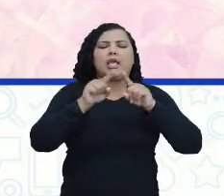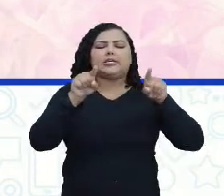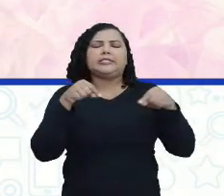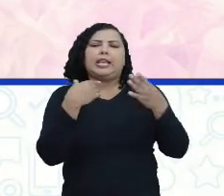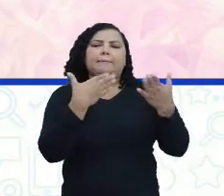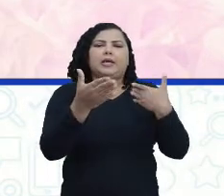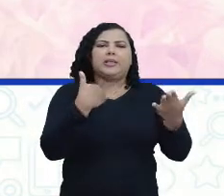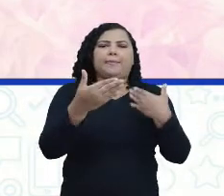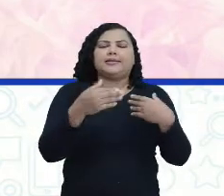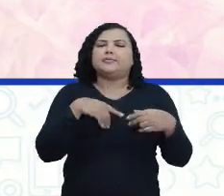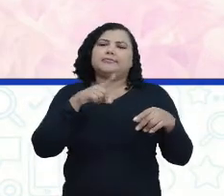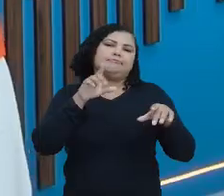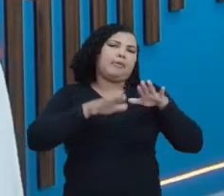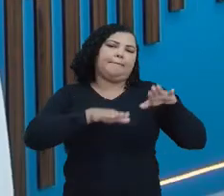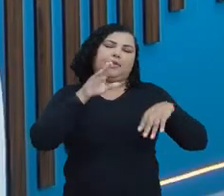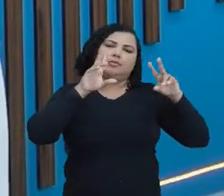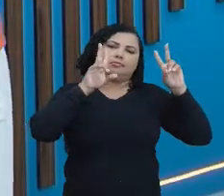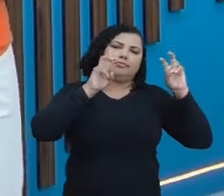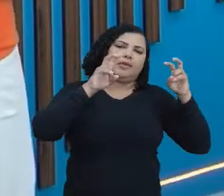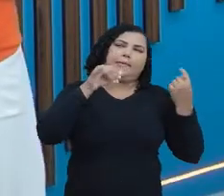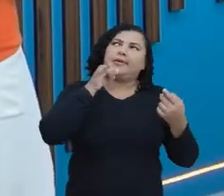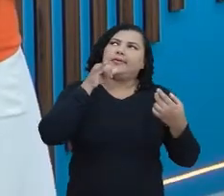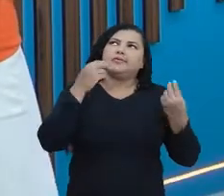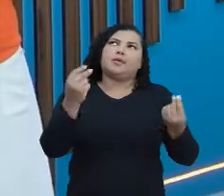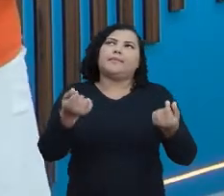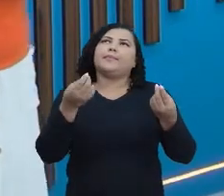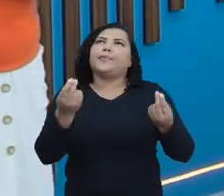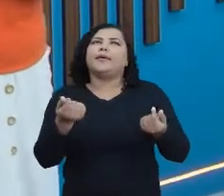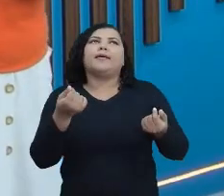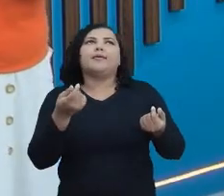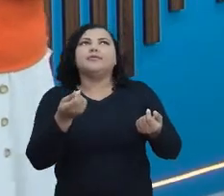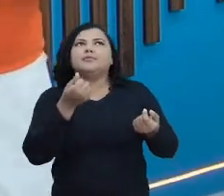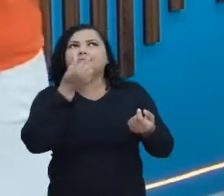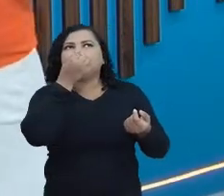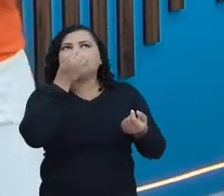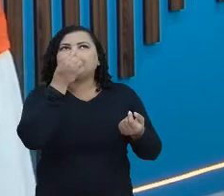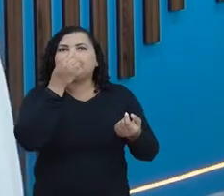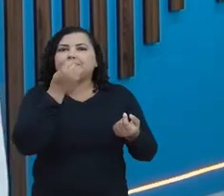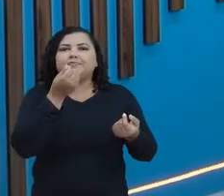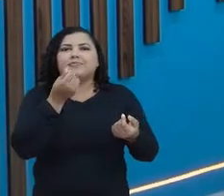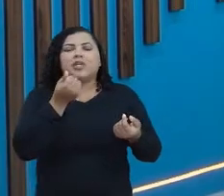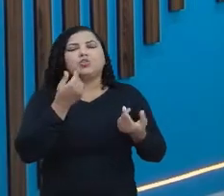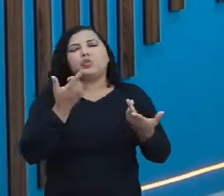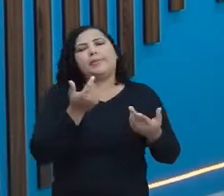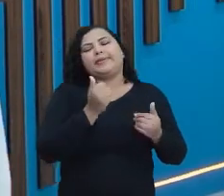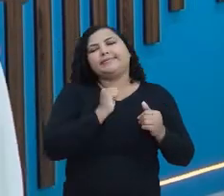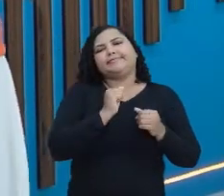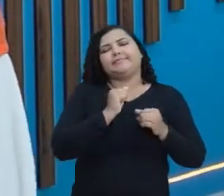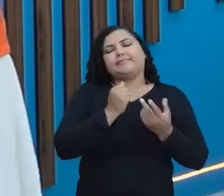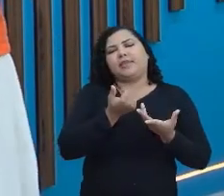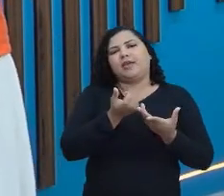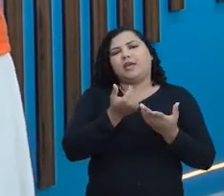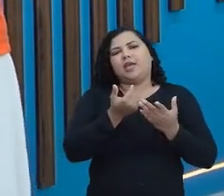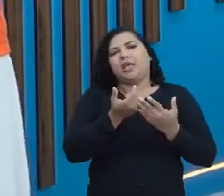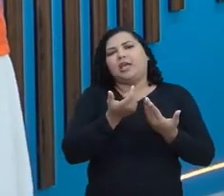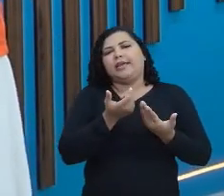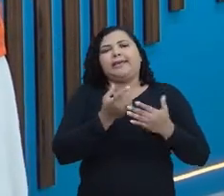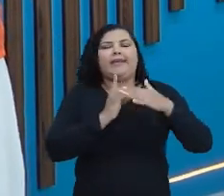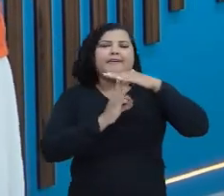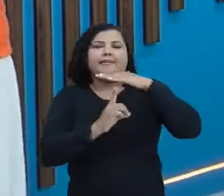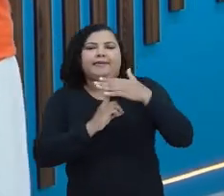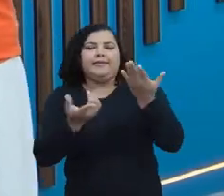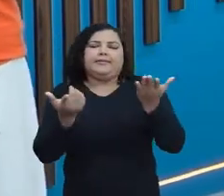você pode, sei lá, procurar uma sala sobre anime, ou uma sala sobre